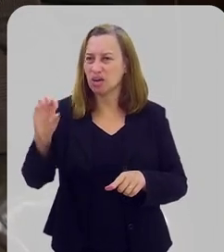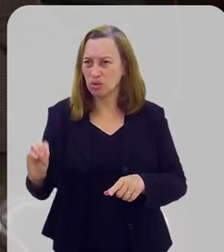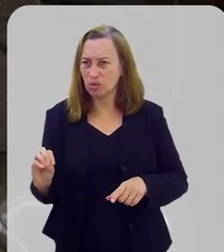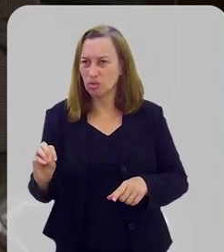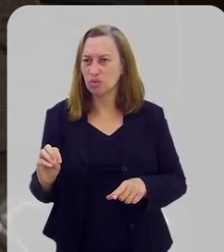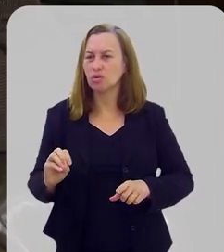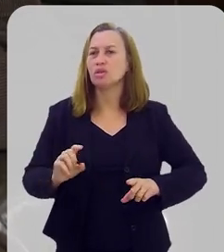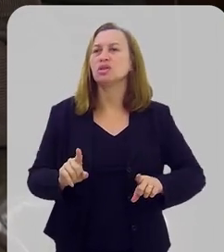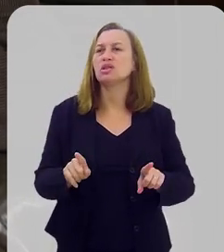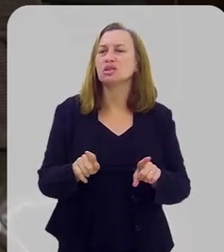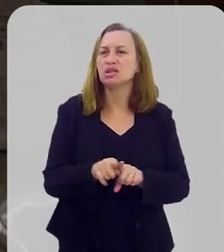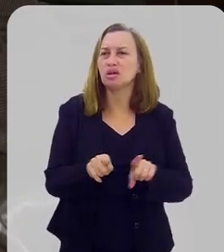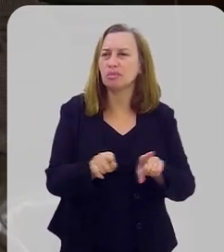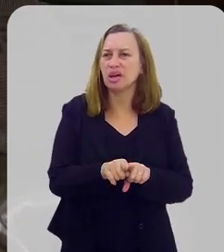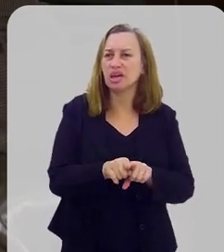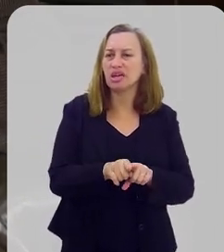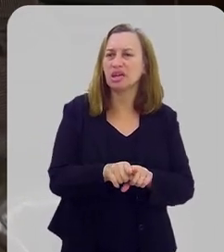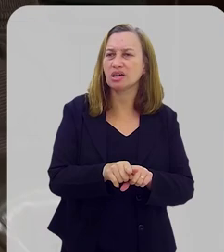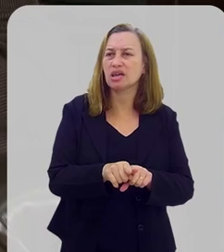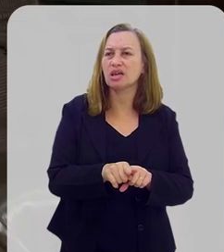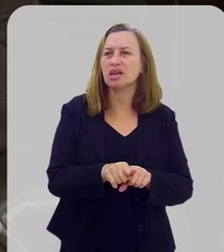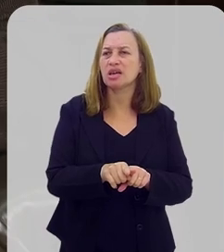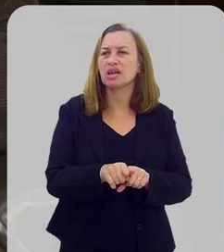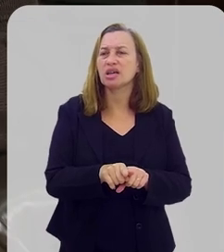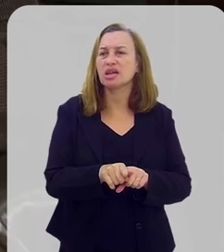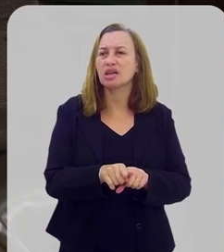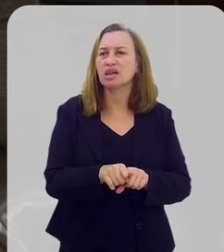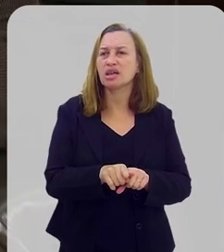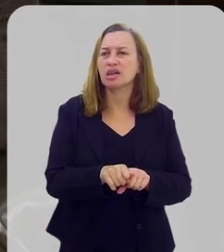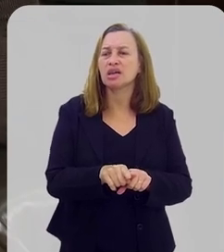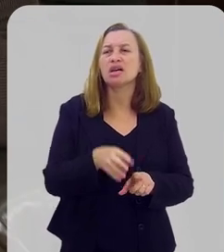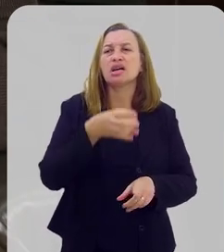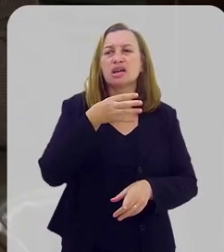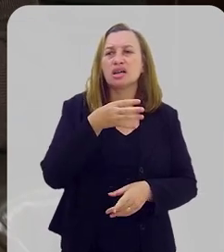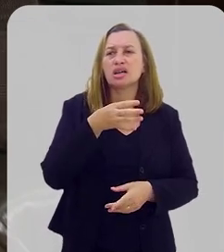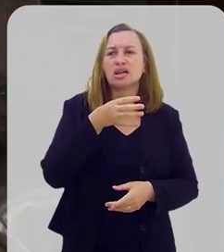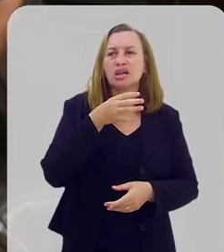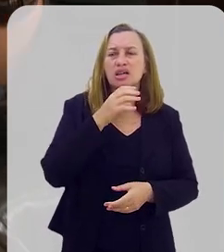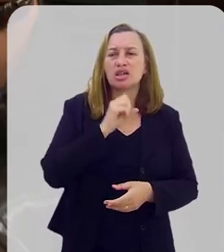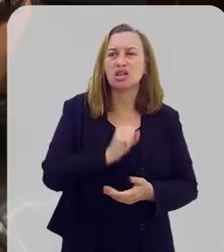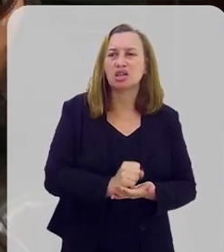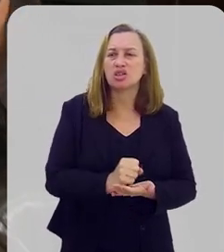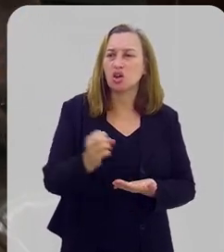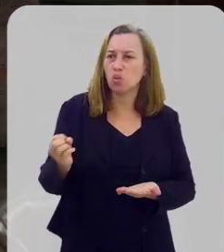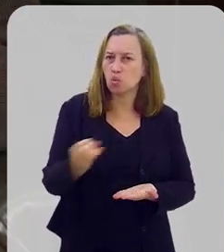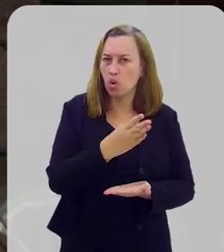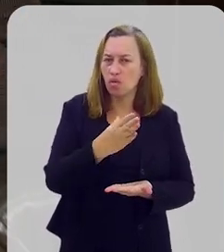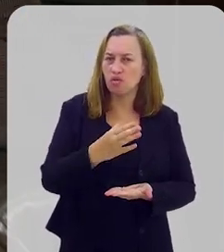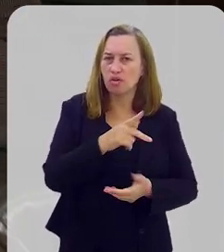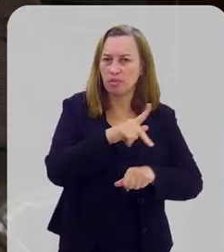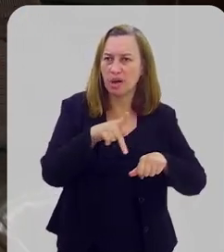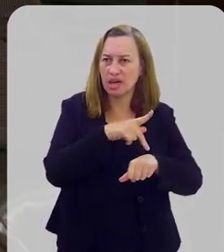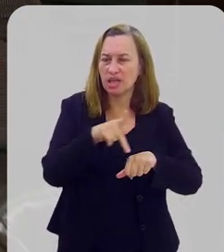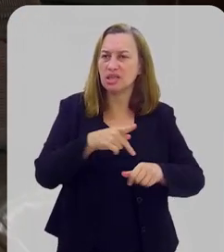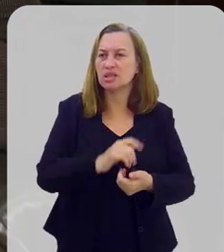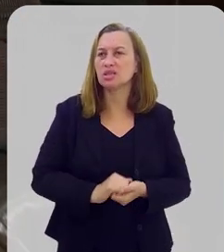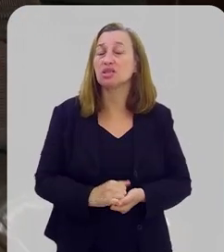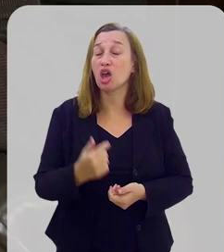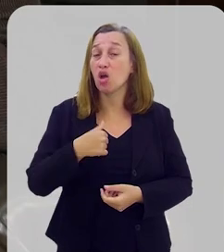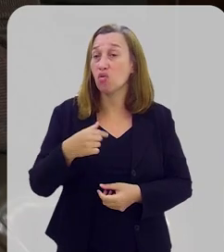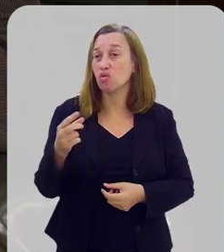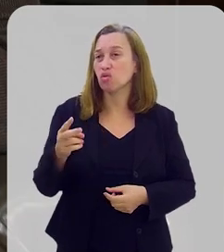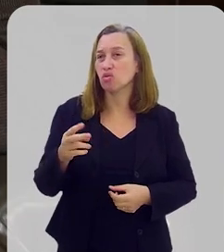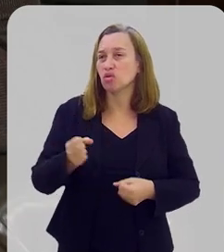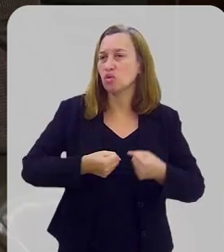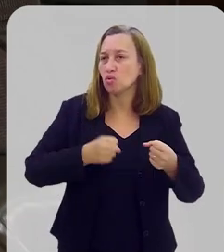telavive que é a Israel nova Eu costumo chamar telavive da sangue suga da Israel velha né ah eu